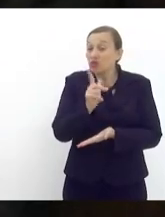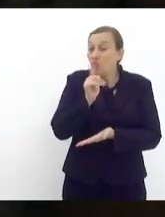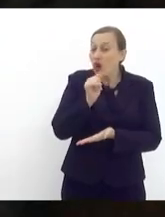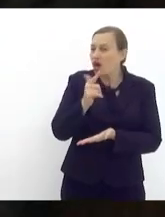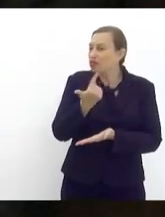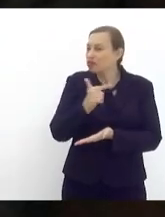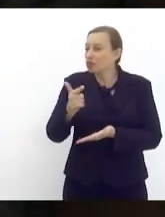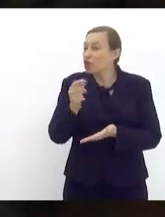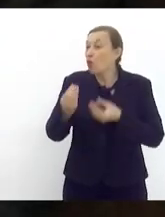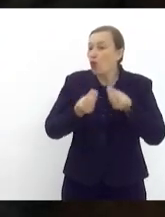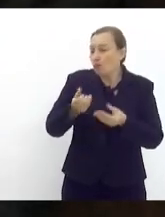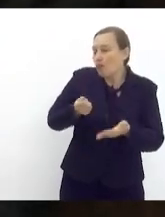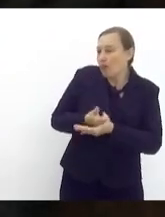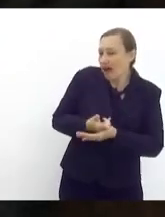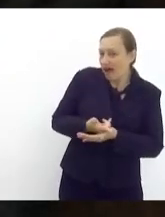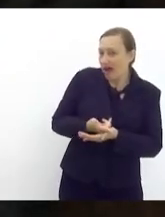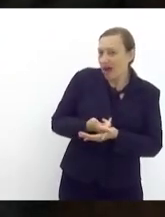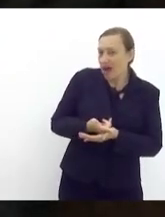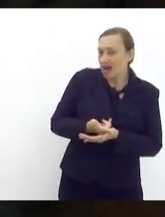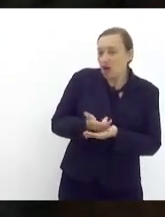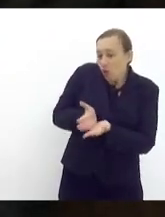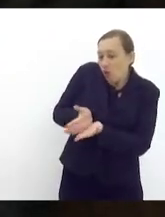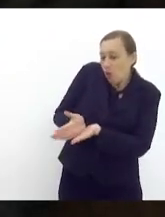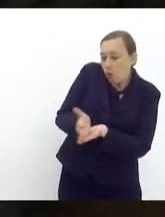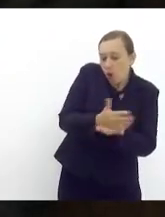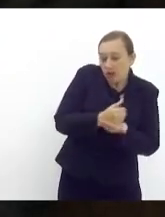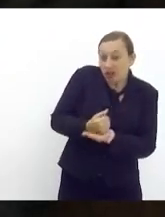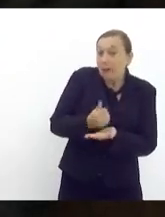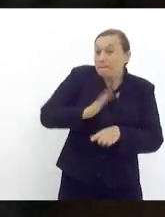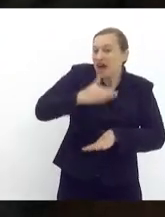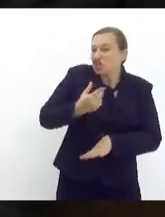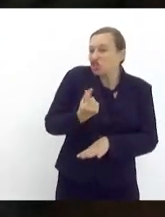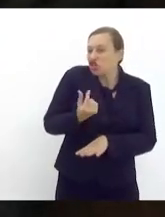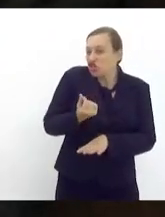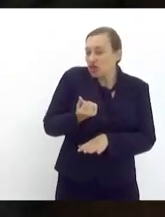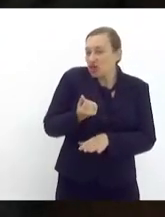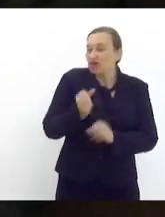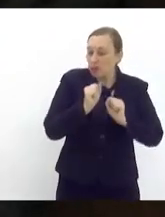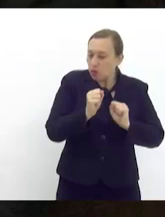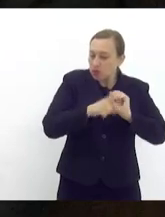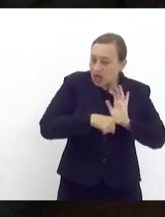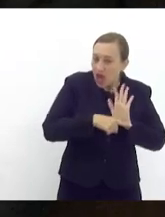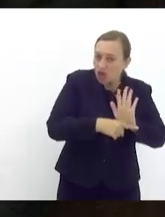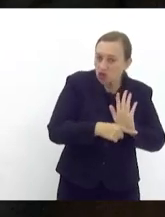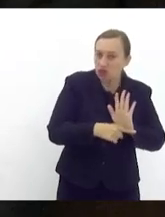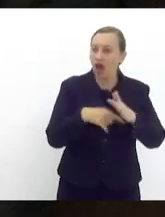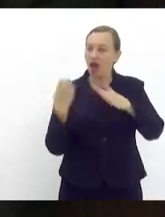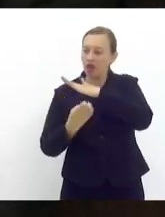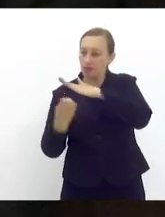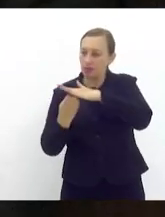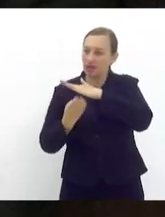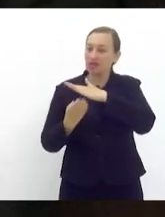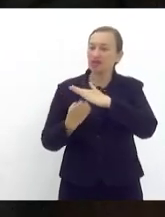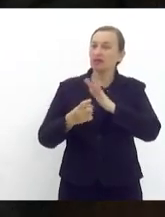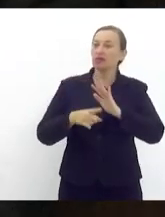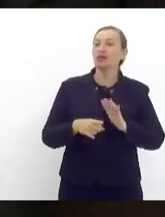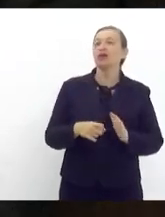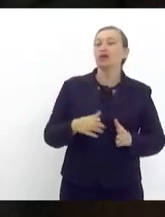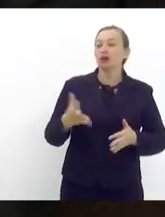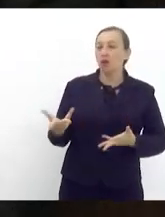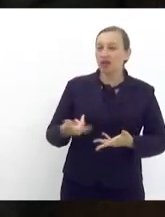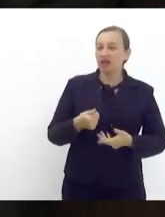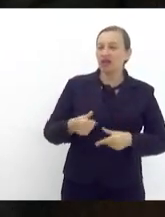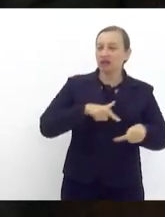poder arrecadar mais. E, arrecadando mais, vai poder prestar um serviço de maior qualidade para a população do estado do Rio de